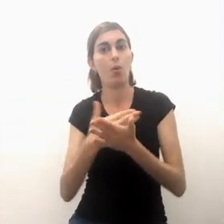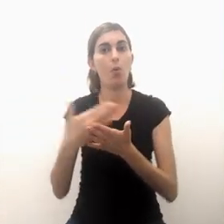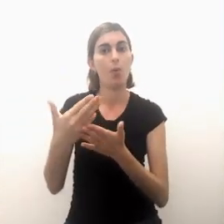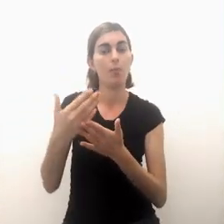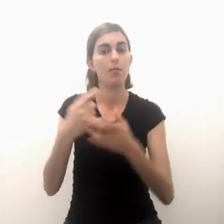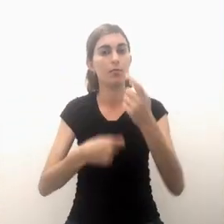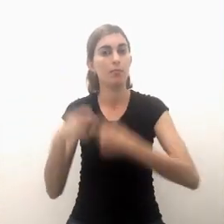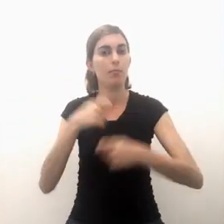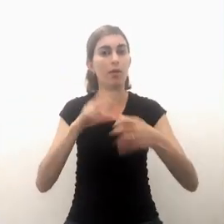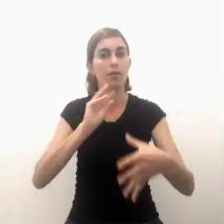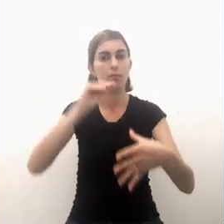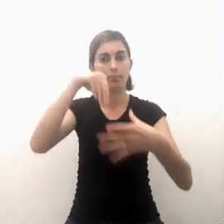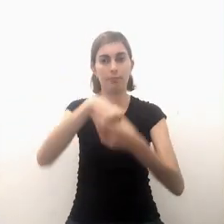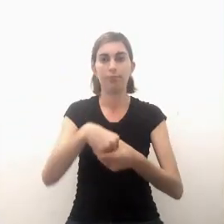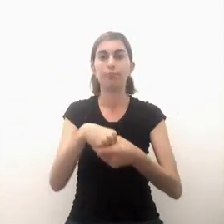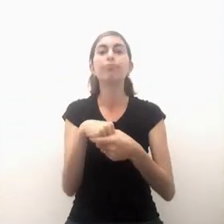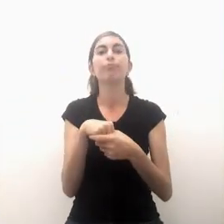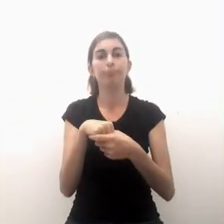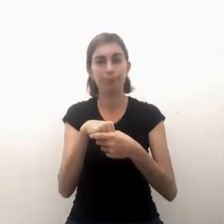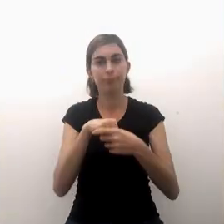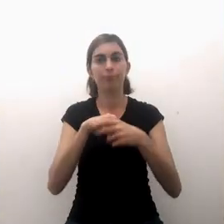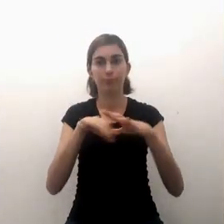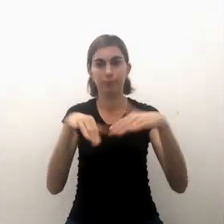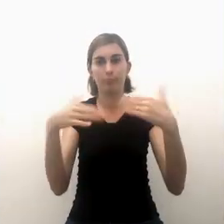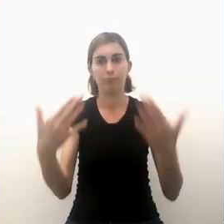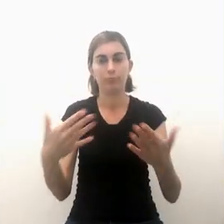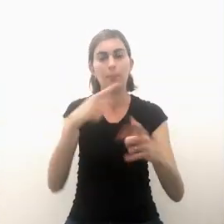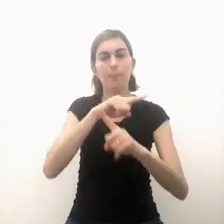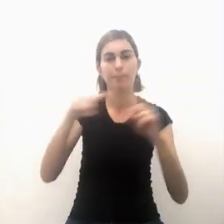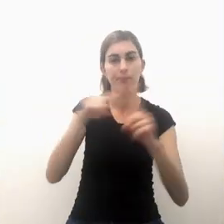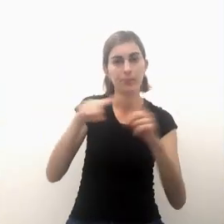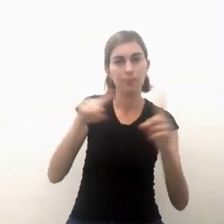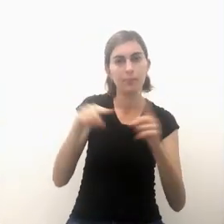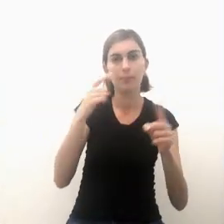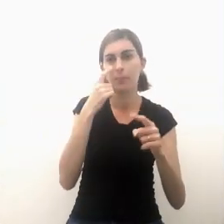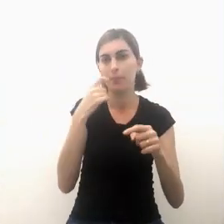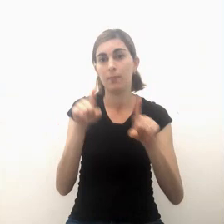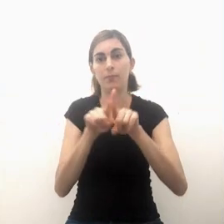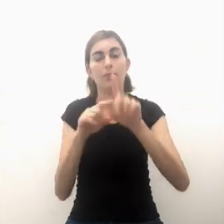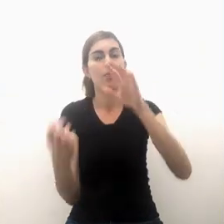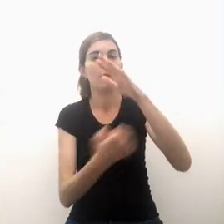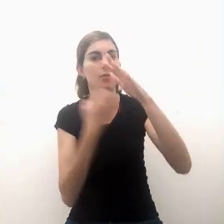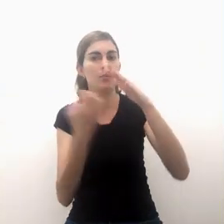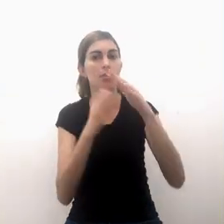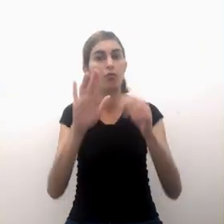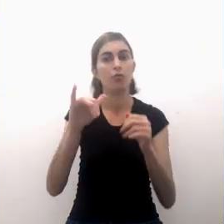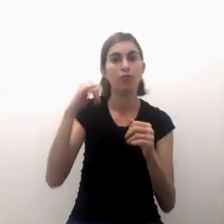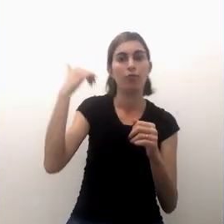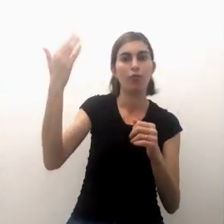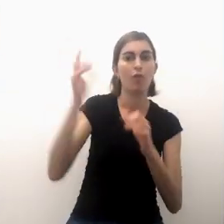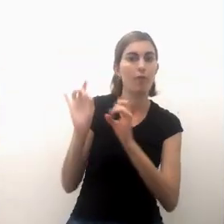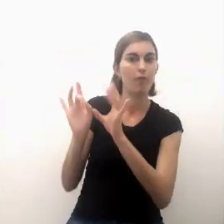seu mercado interno. Tá? Então, ainda proibia que empresas estrangeiras,